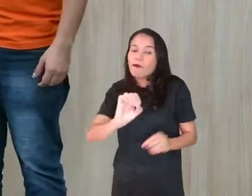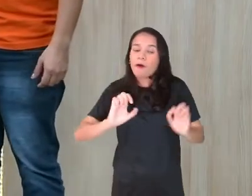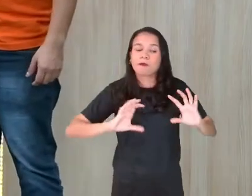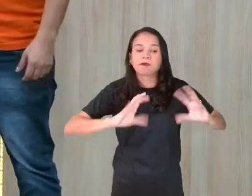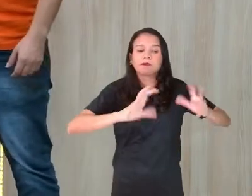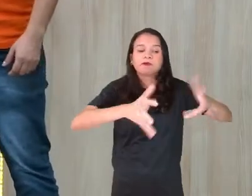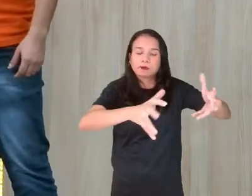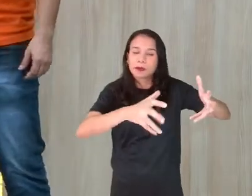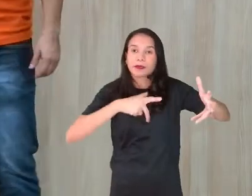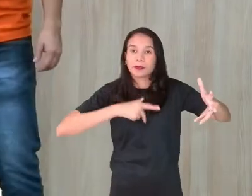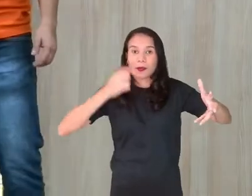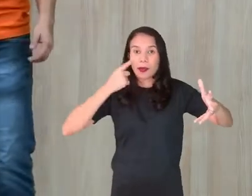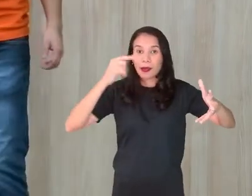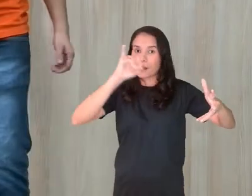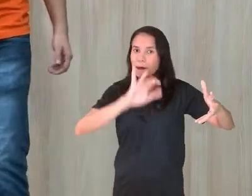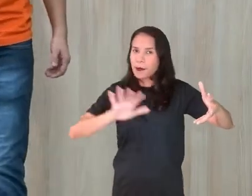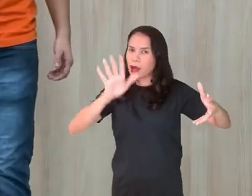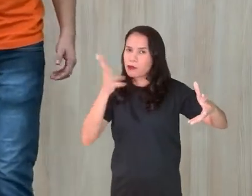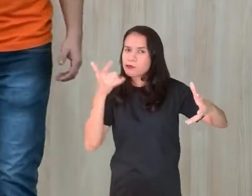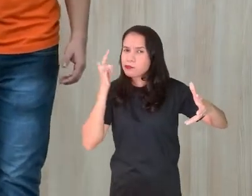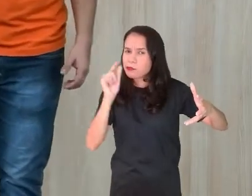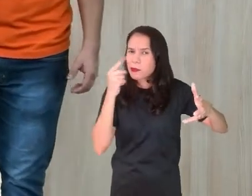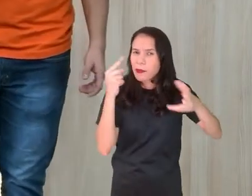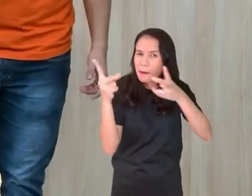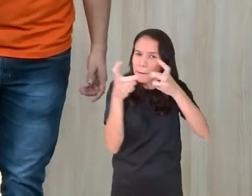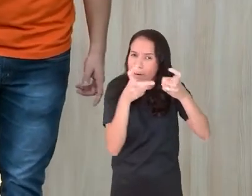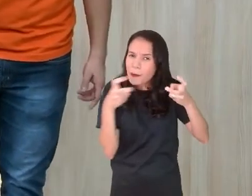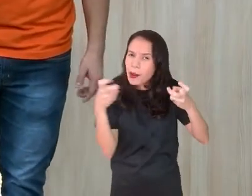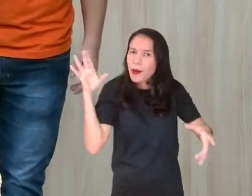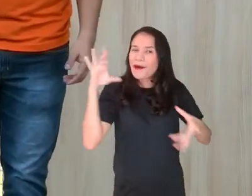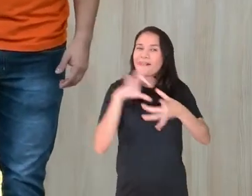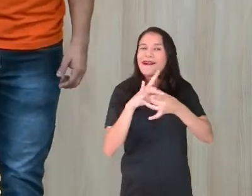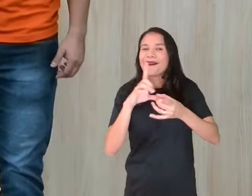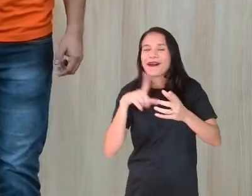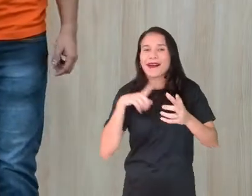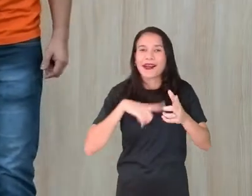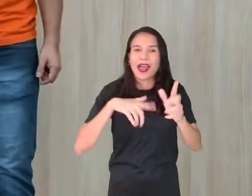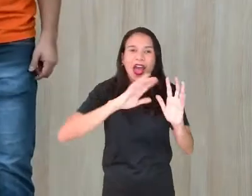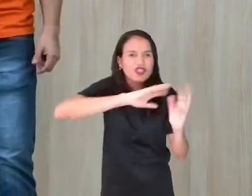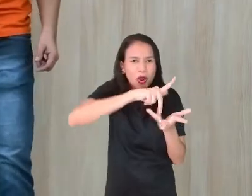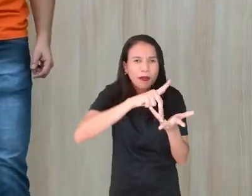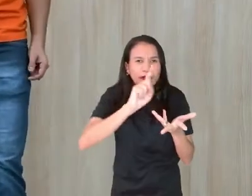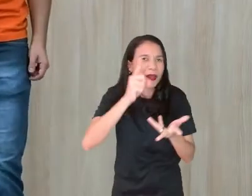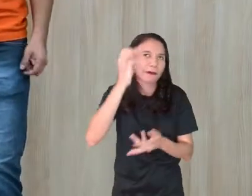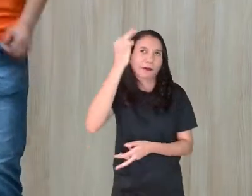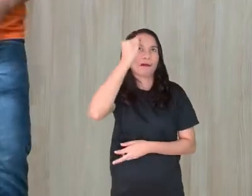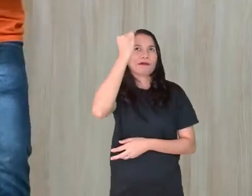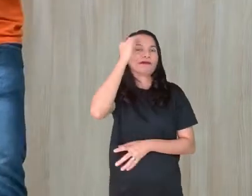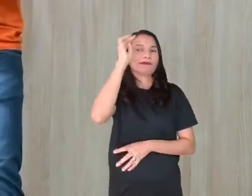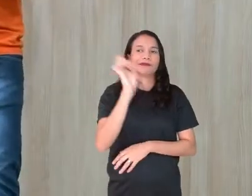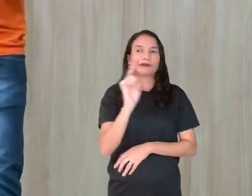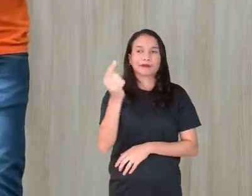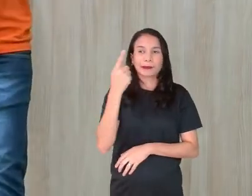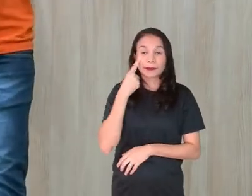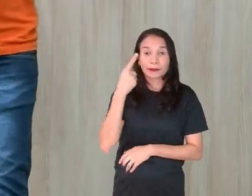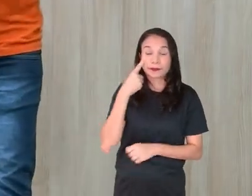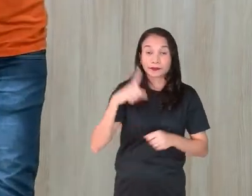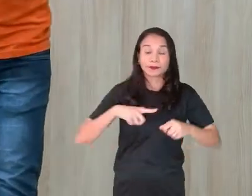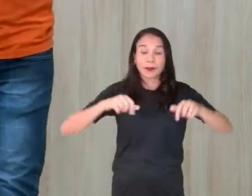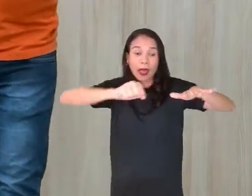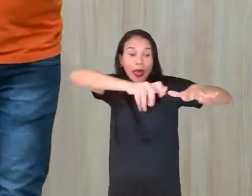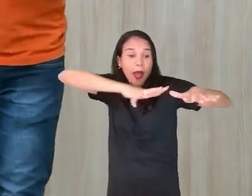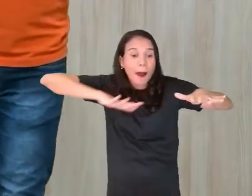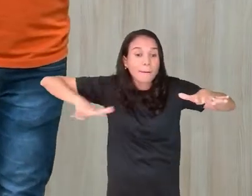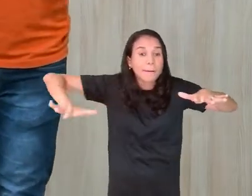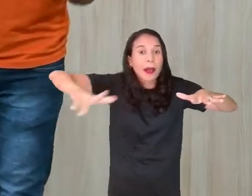uma imagem, então vocês já conseguem entender e associar. Veja como geografia não é decoreba. Por quê? Porque, veja, a